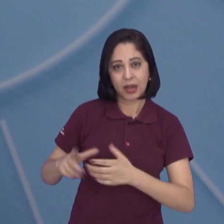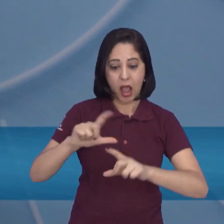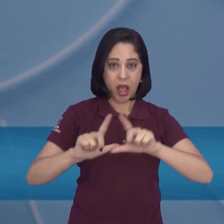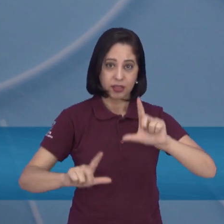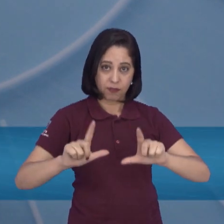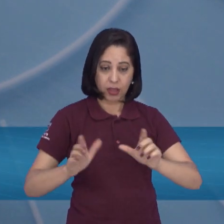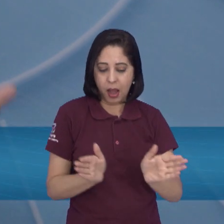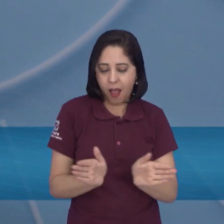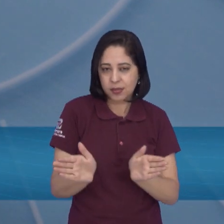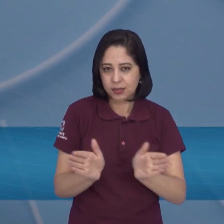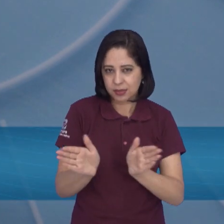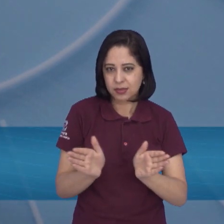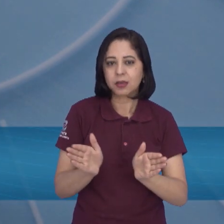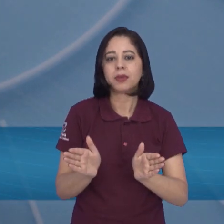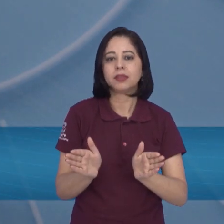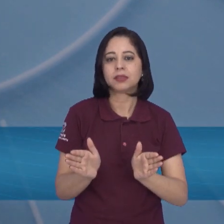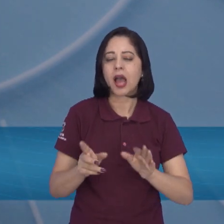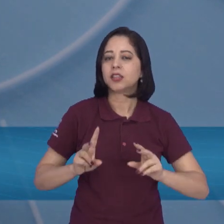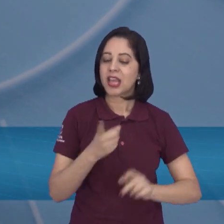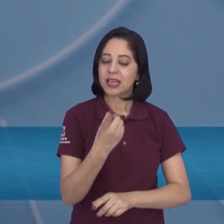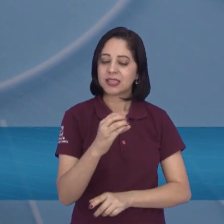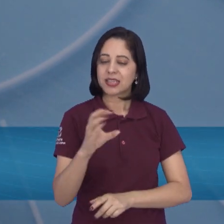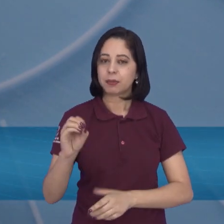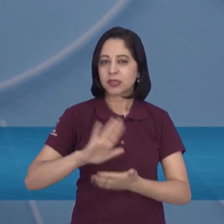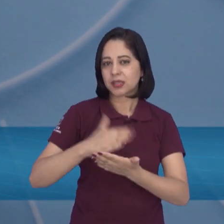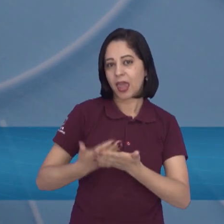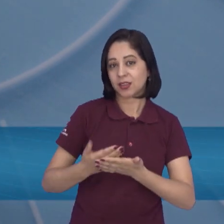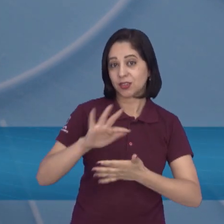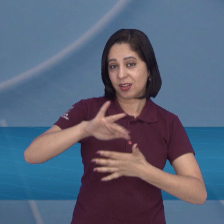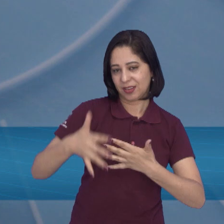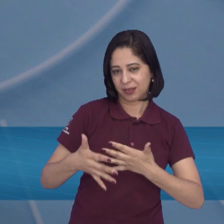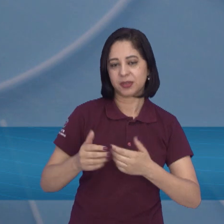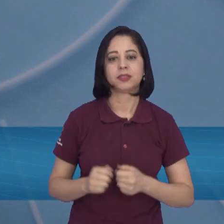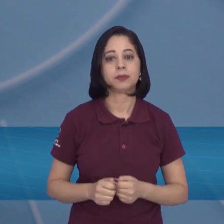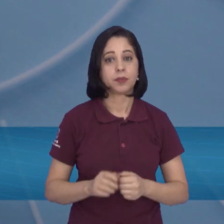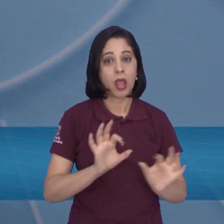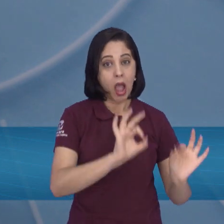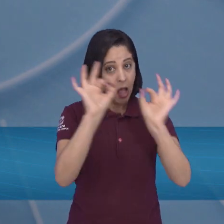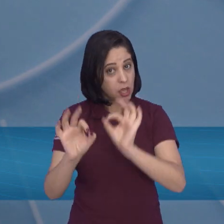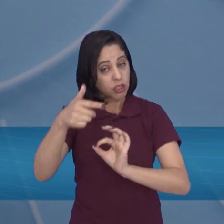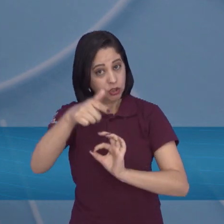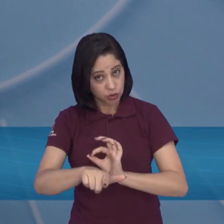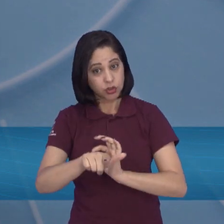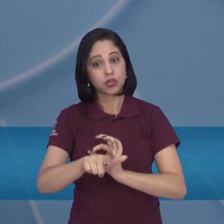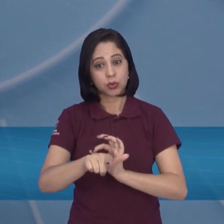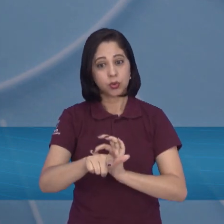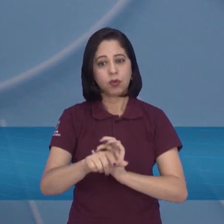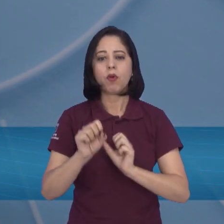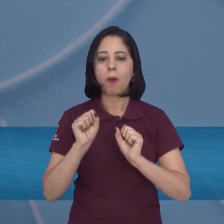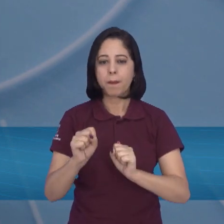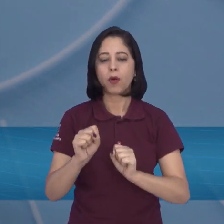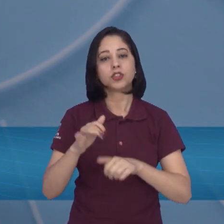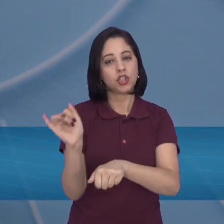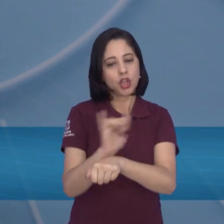Câmara prezando pela acessibilidade e com conteúdo 100% traduzido em Libras. Para você rever este programa na íntegra, é só acessar